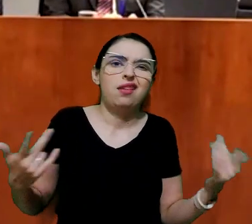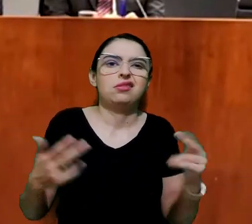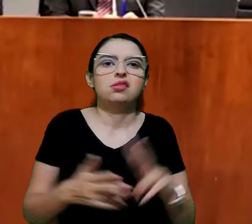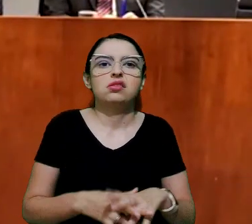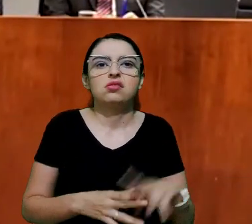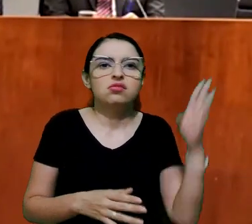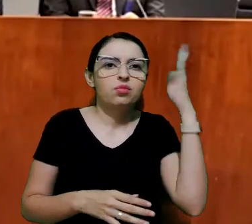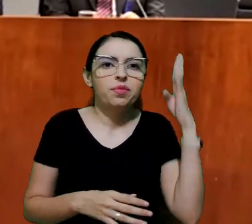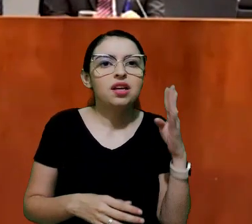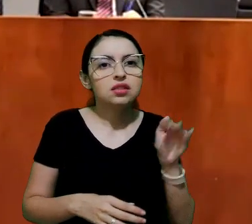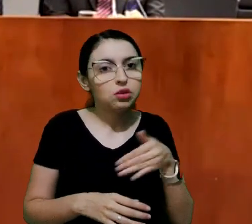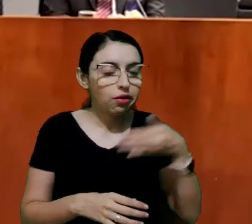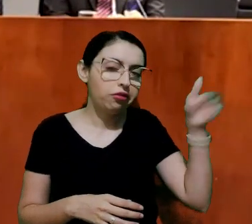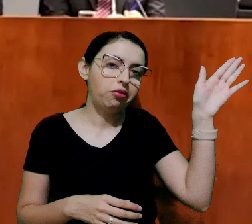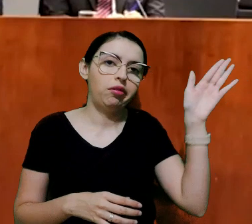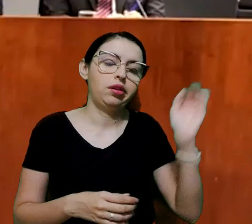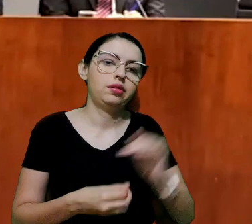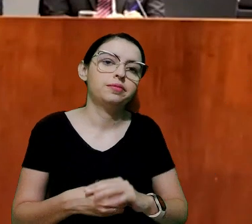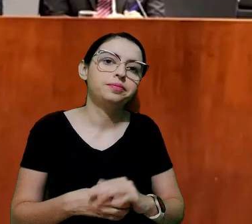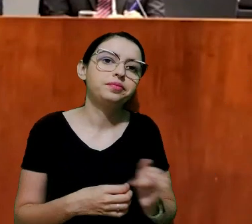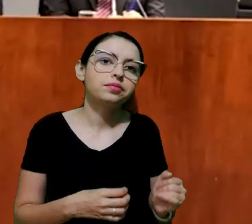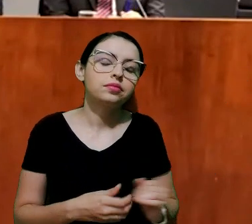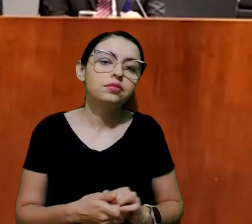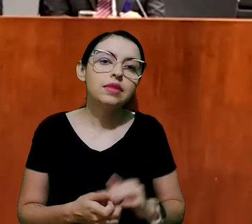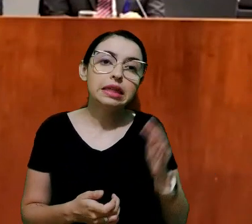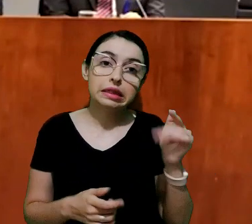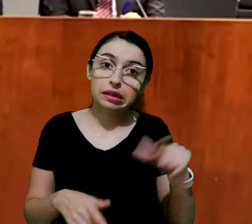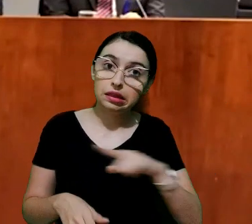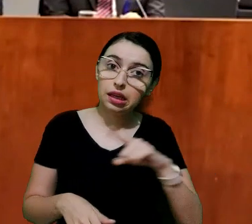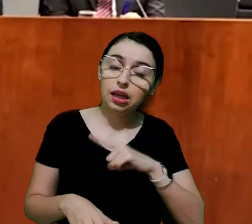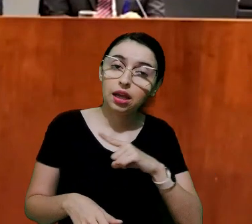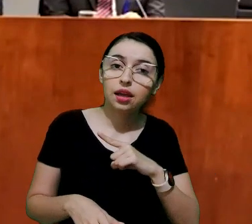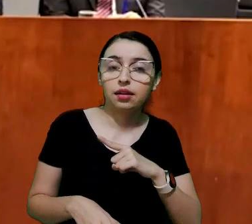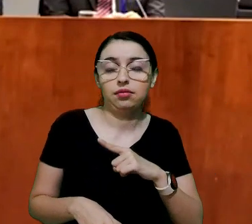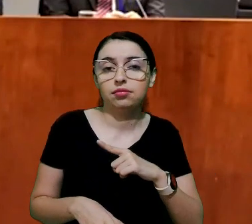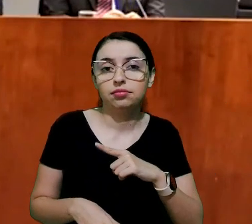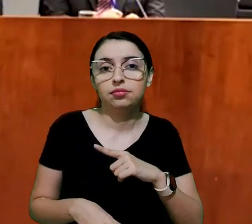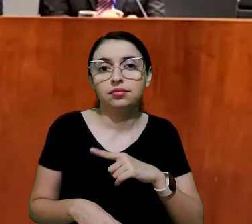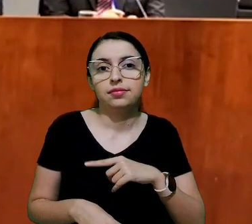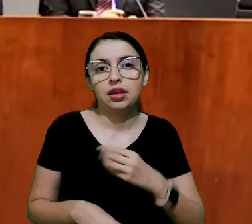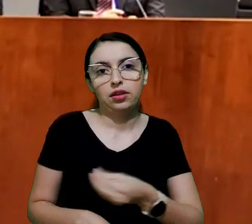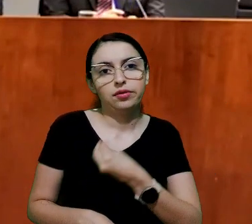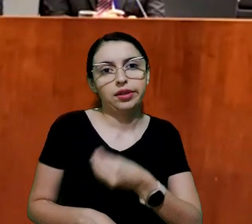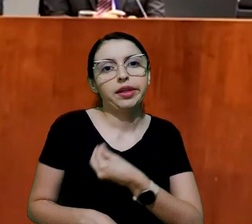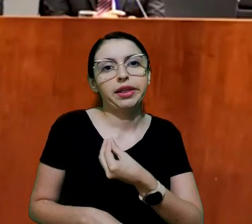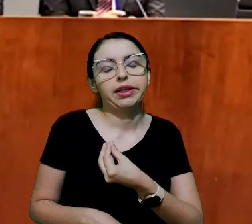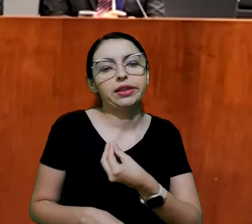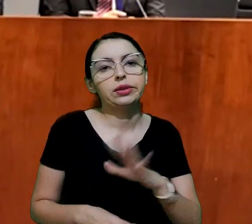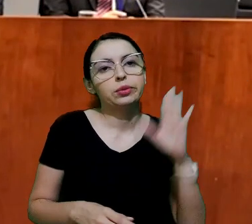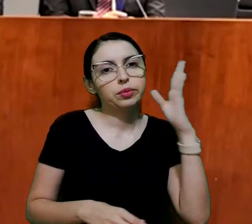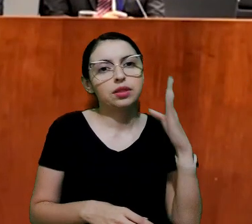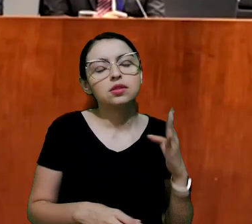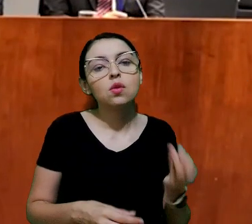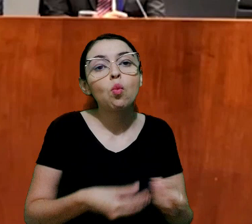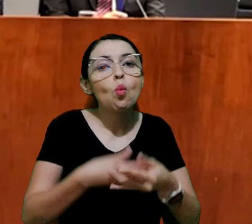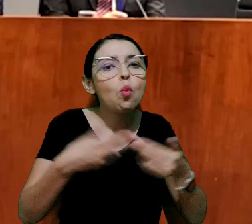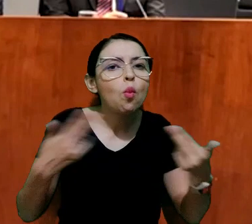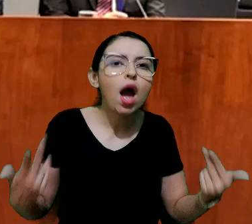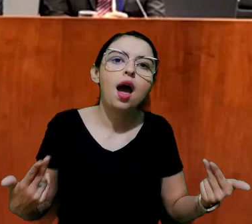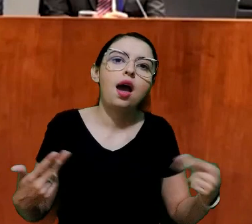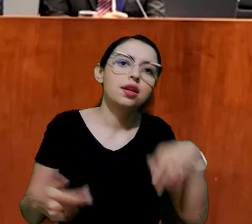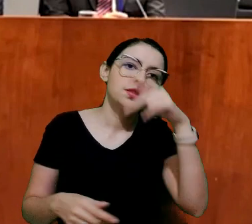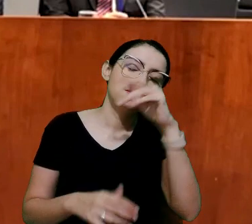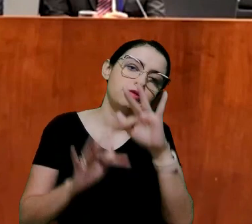europeia. Nós temos essa realidade no Brasil. Quantas famílias estão tendo dificuldade? Por